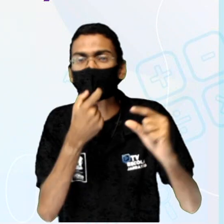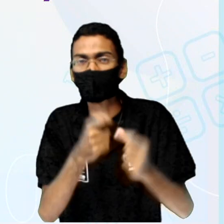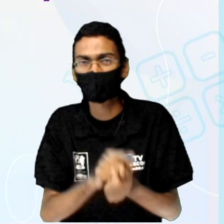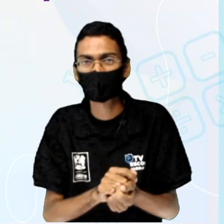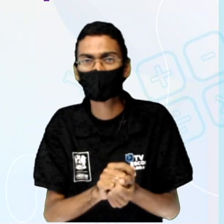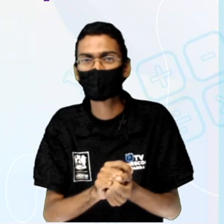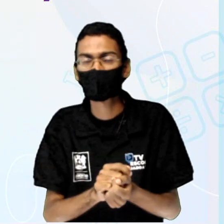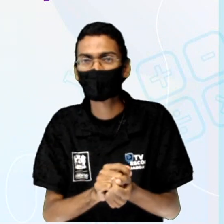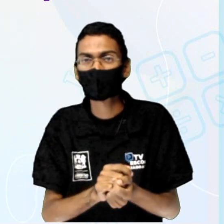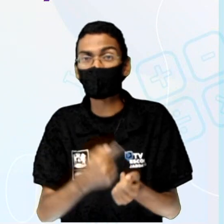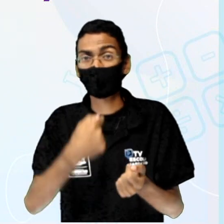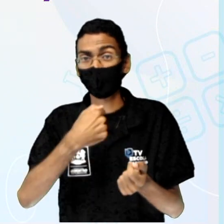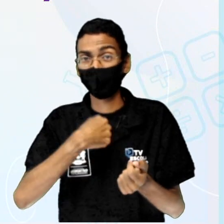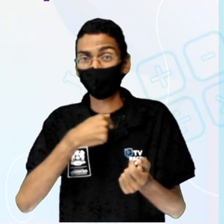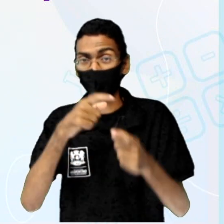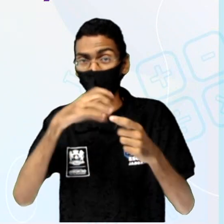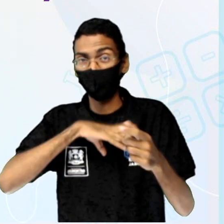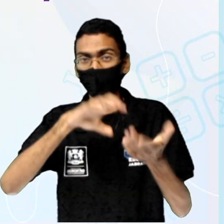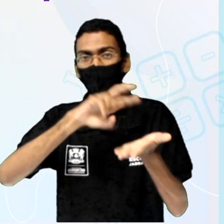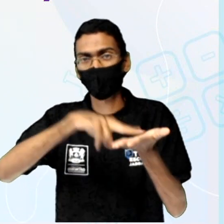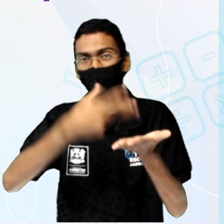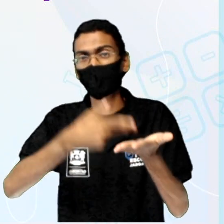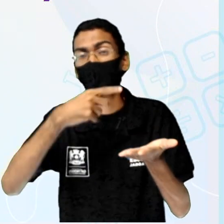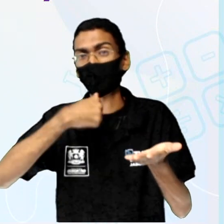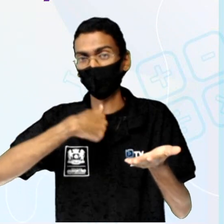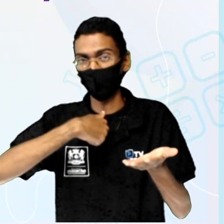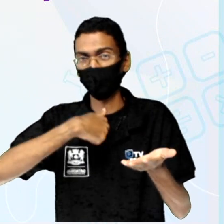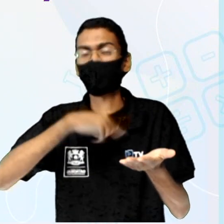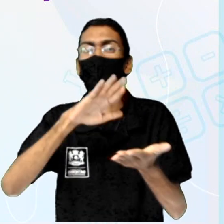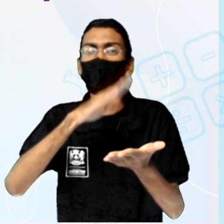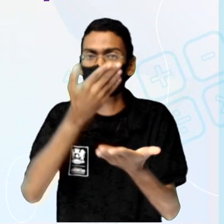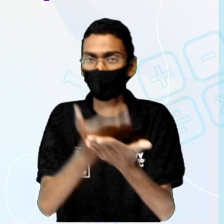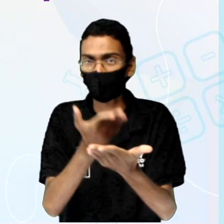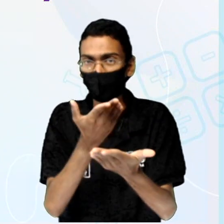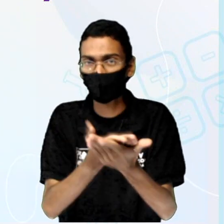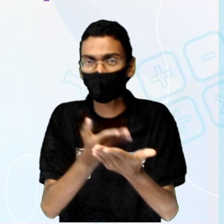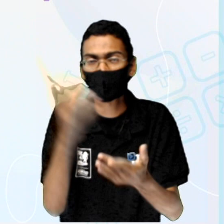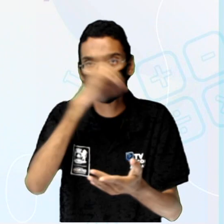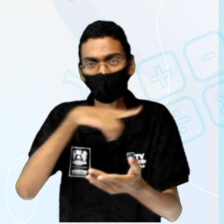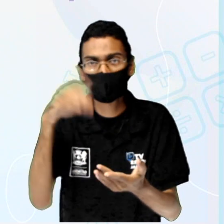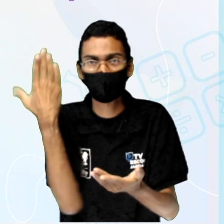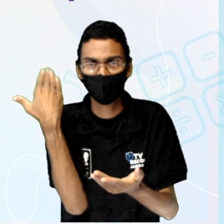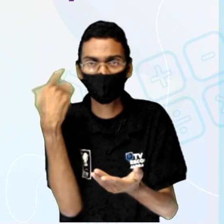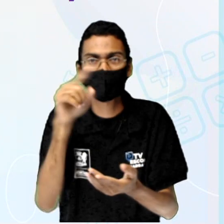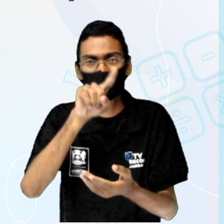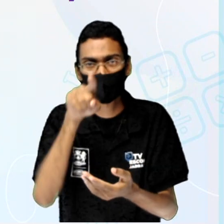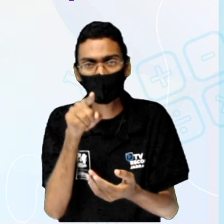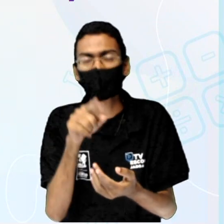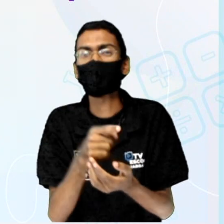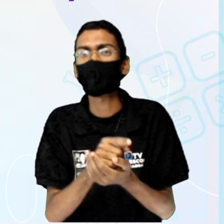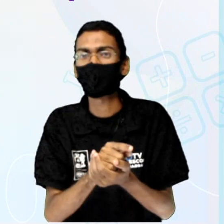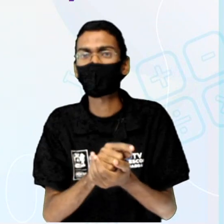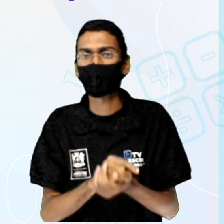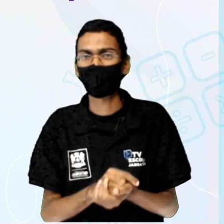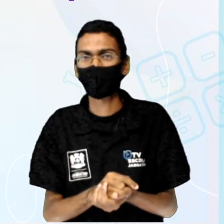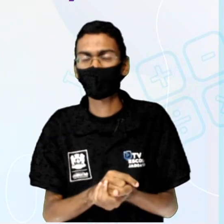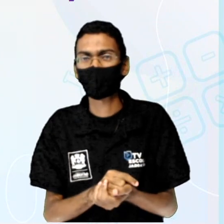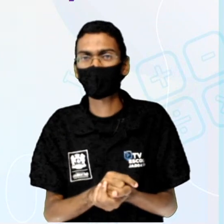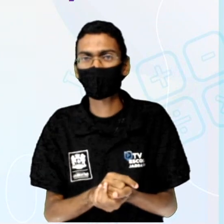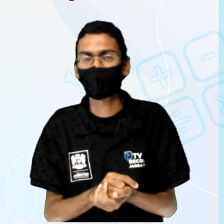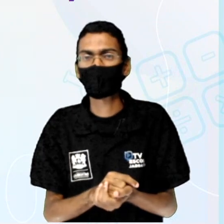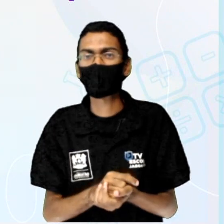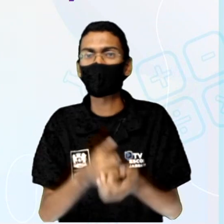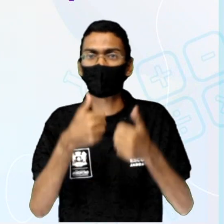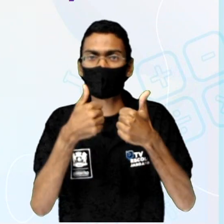Sunday. Eu estudei domingo passado. Afirmação. E na negação, I didn't